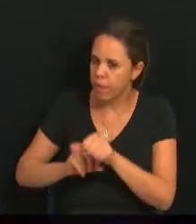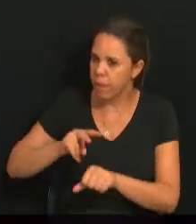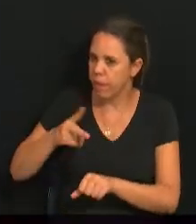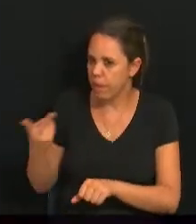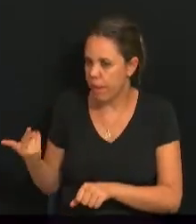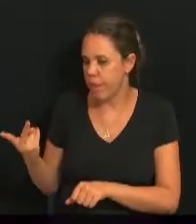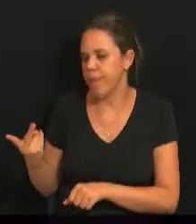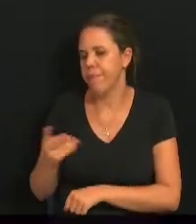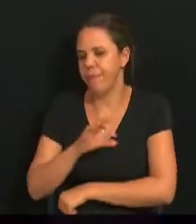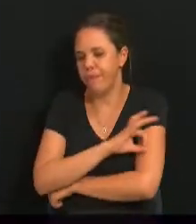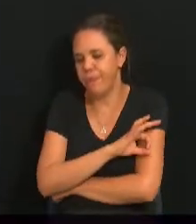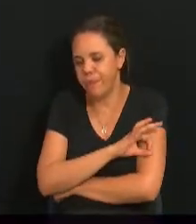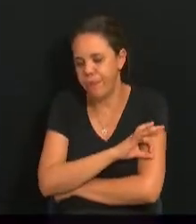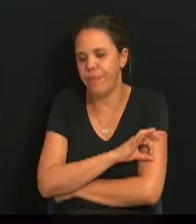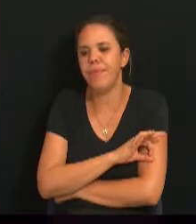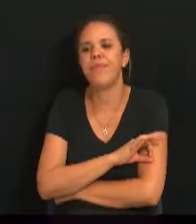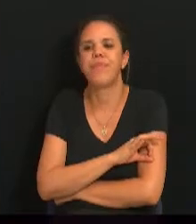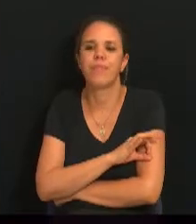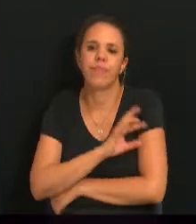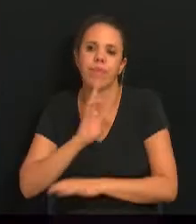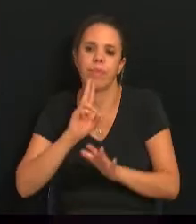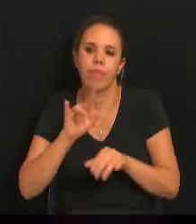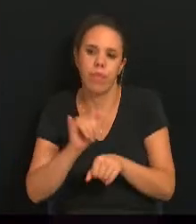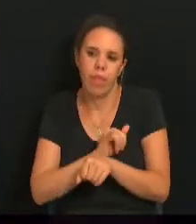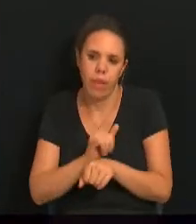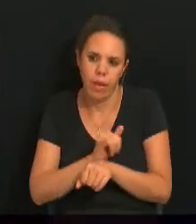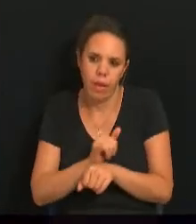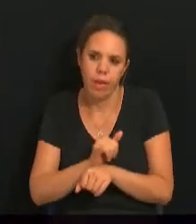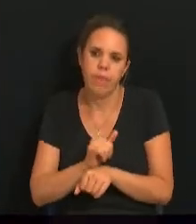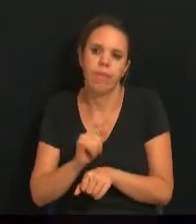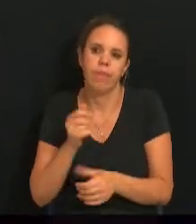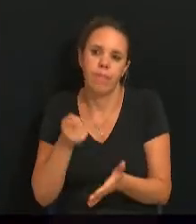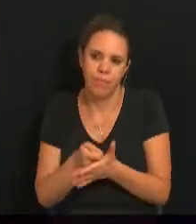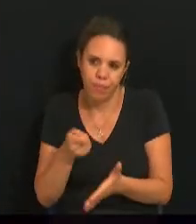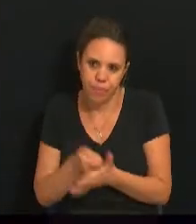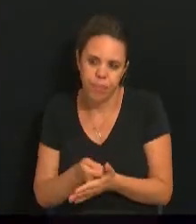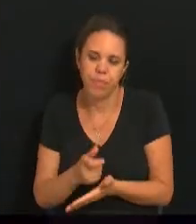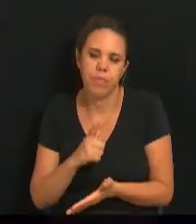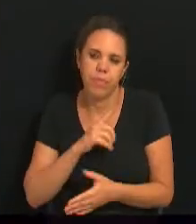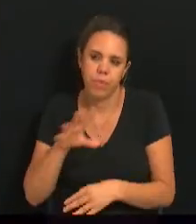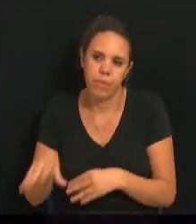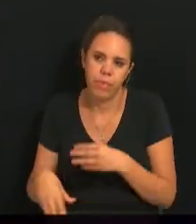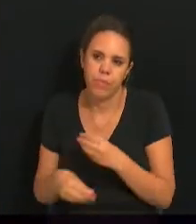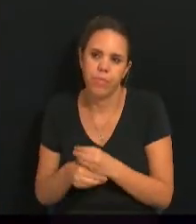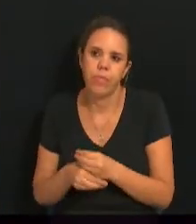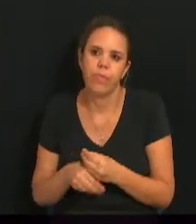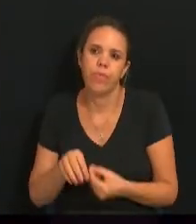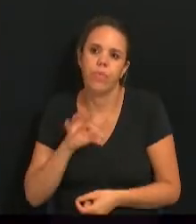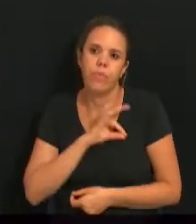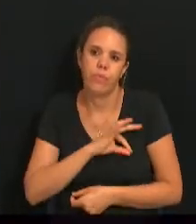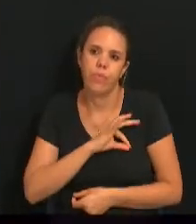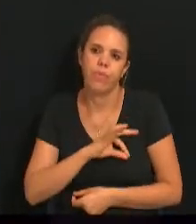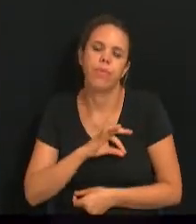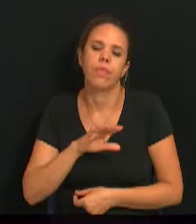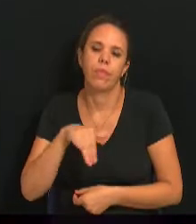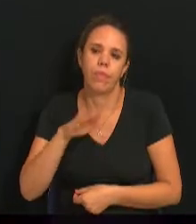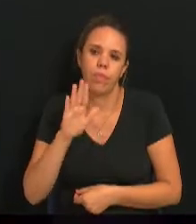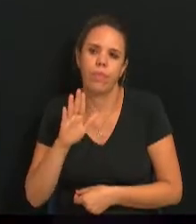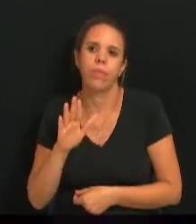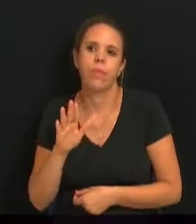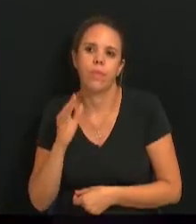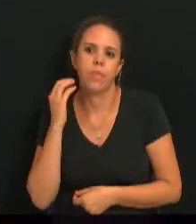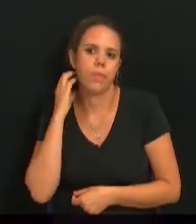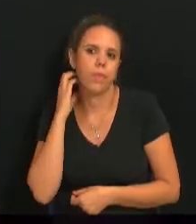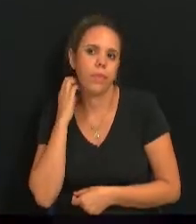executivo, mas que em várias estratégias prevê a obrigatoriedade da implementação da lei do piso. Na